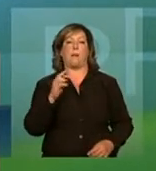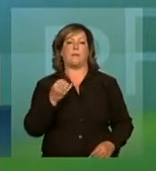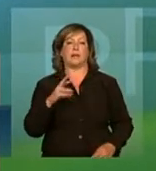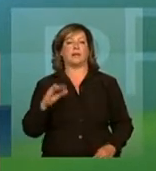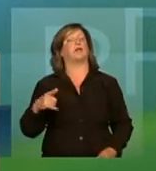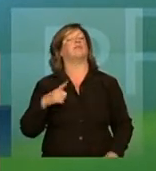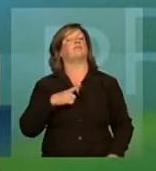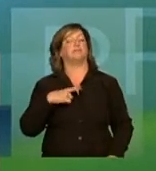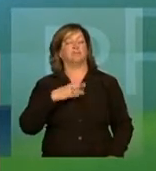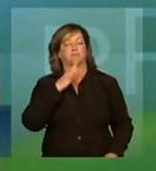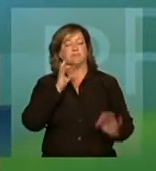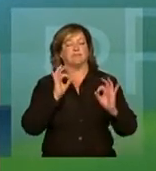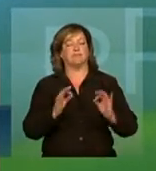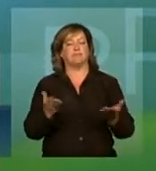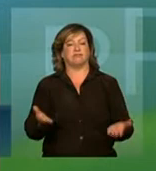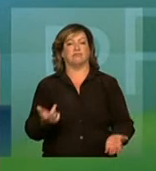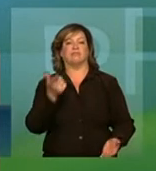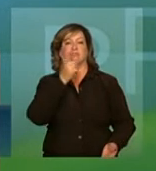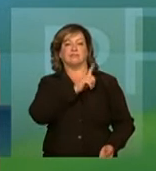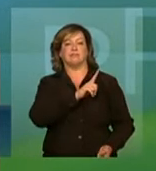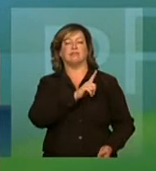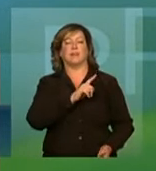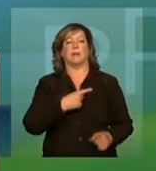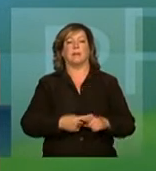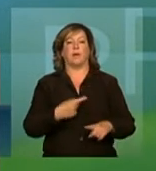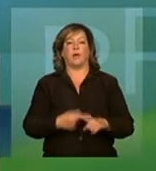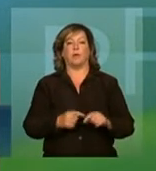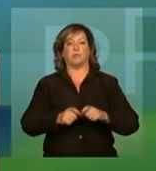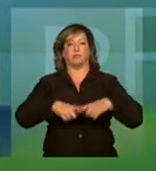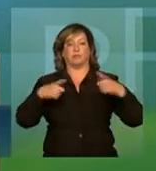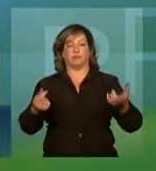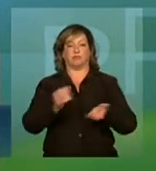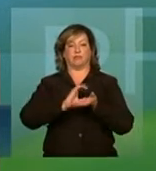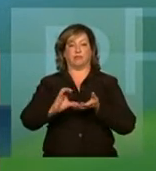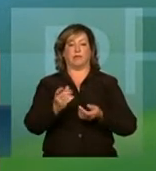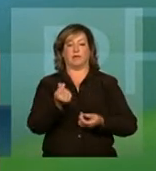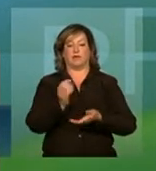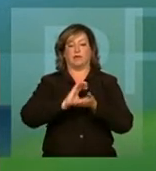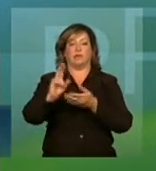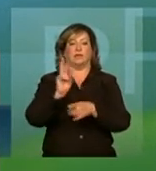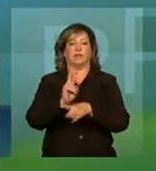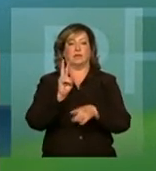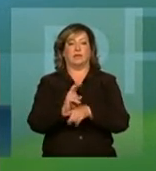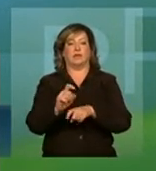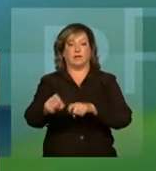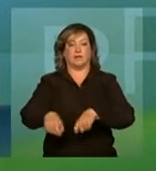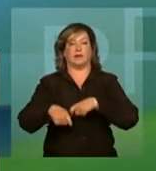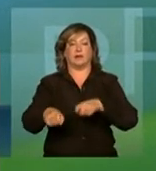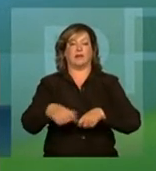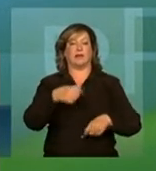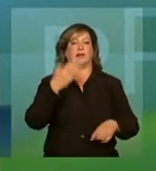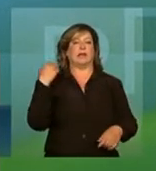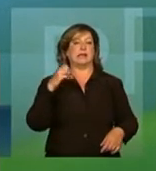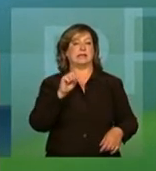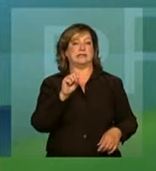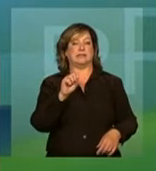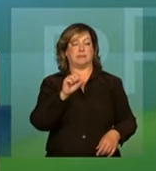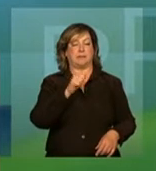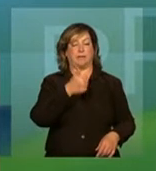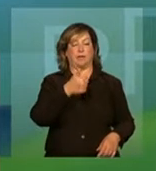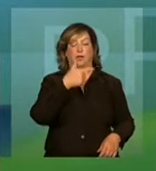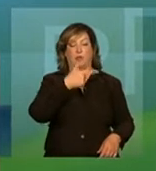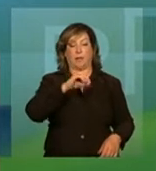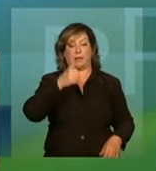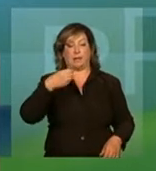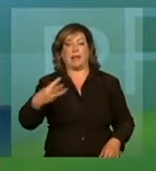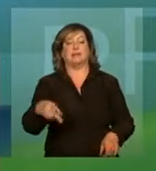um reconhecimento à altura. Ampliamos a aplicação de recursos para o crédito agrícola na safra de 13 e 14 em